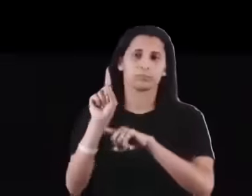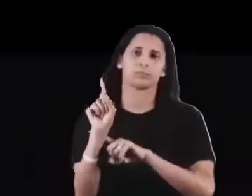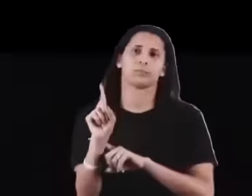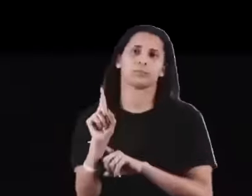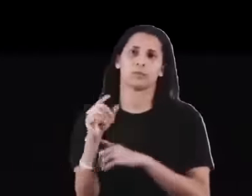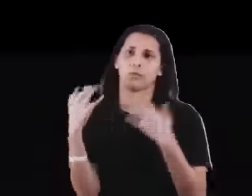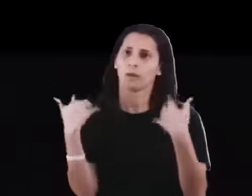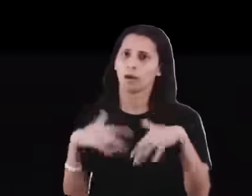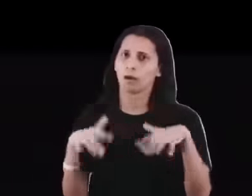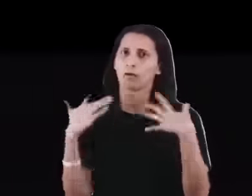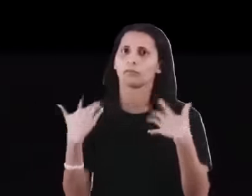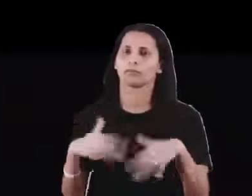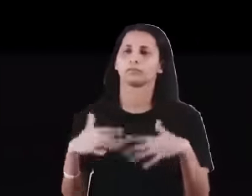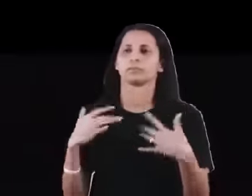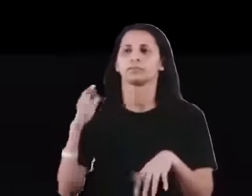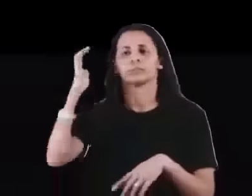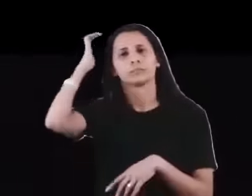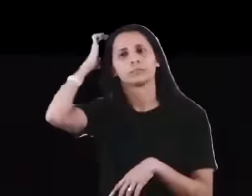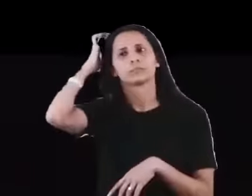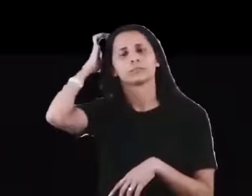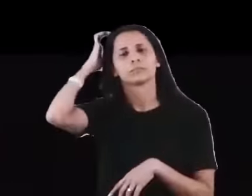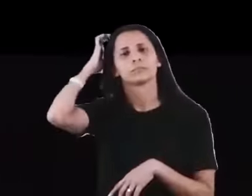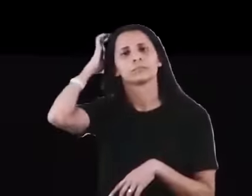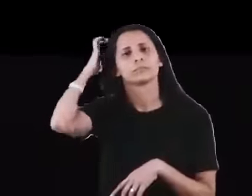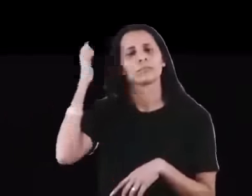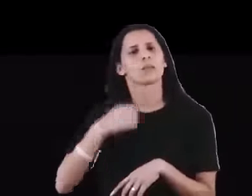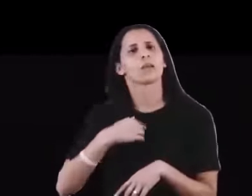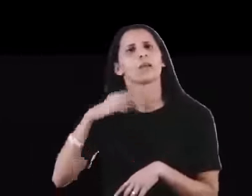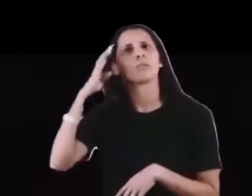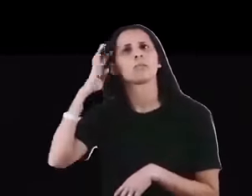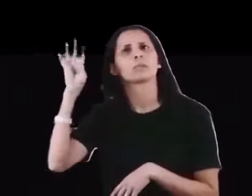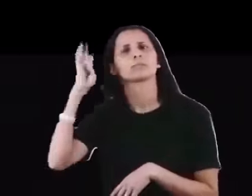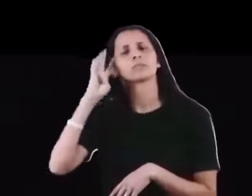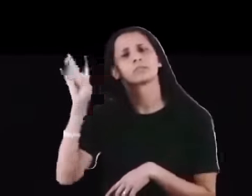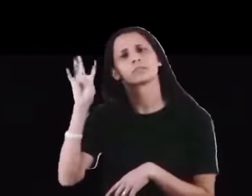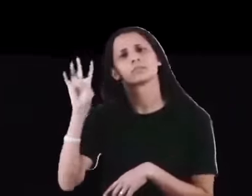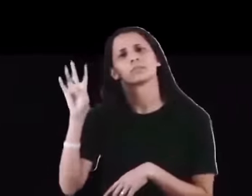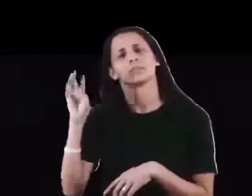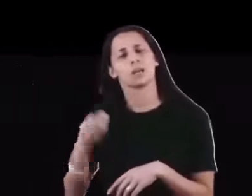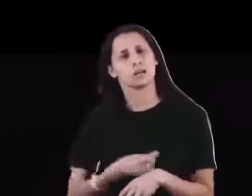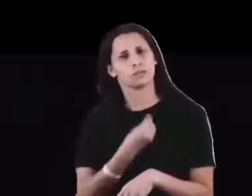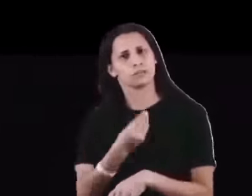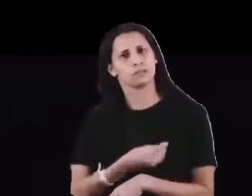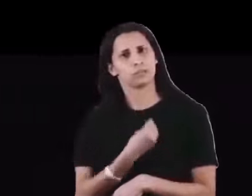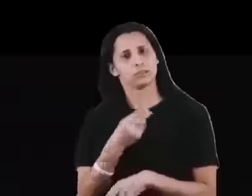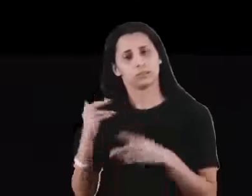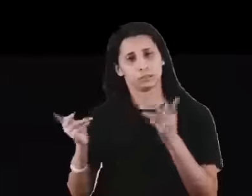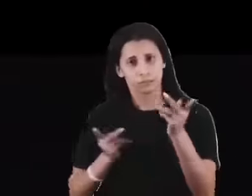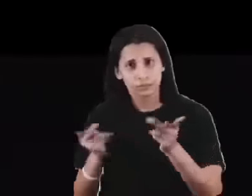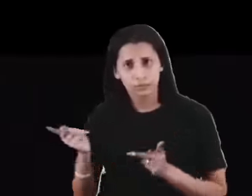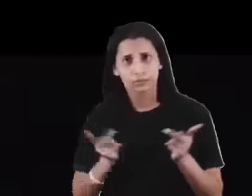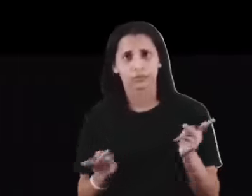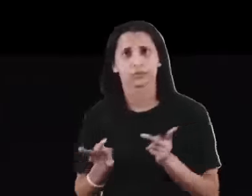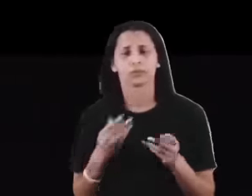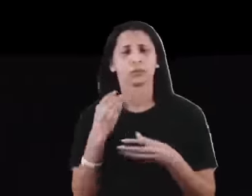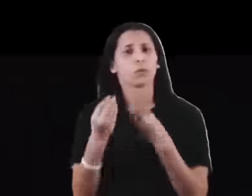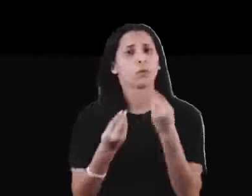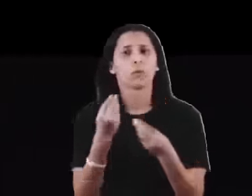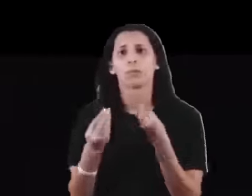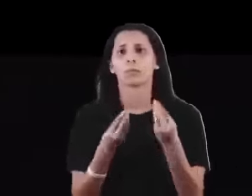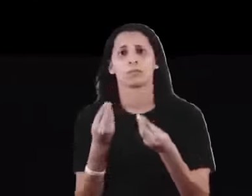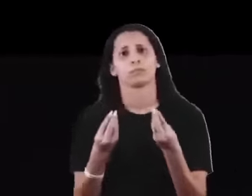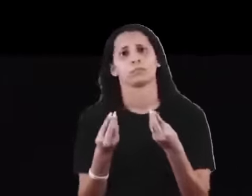o meu Deus eu fico imaginando a vida BH e